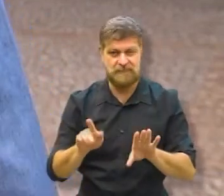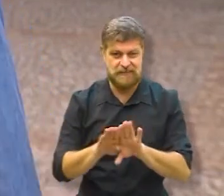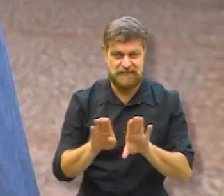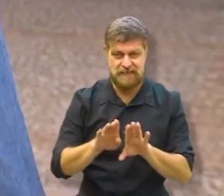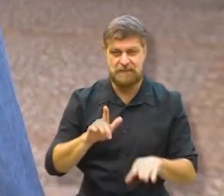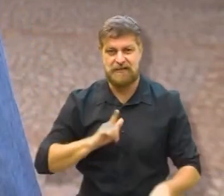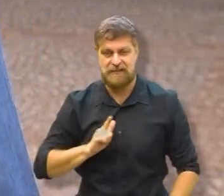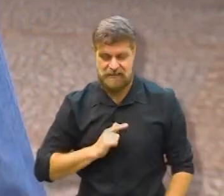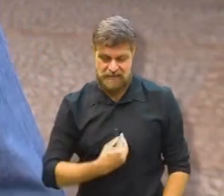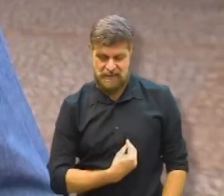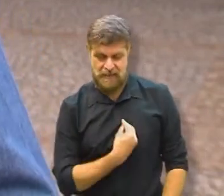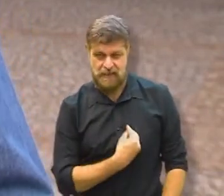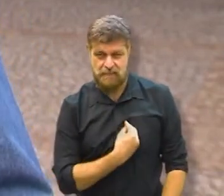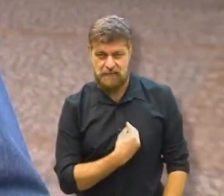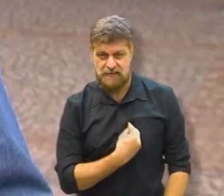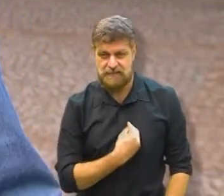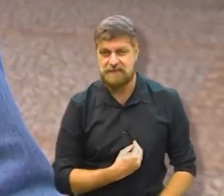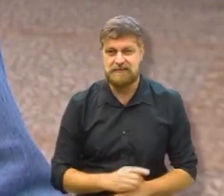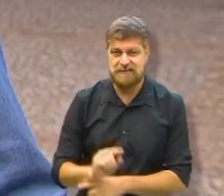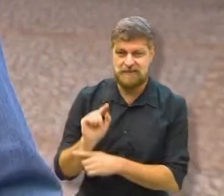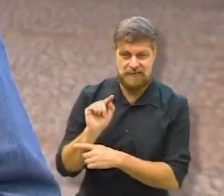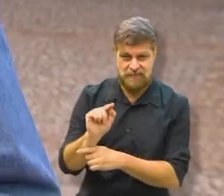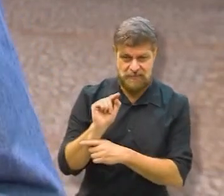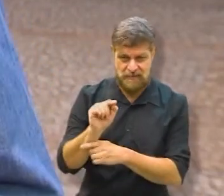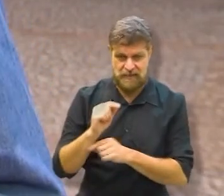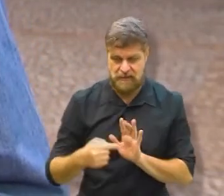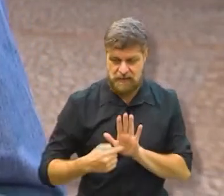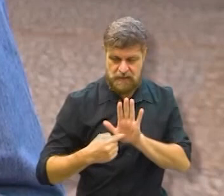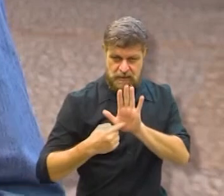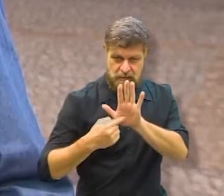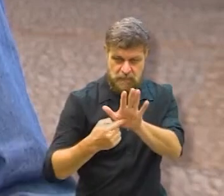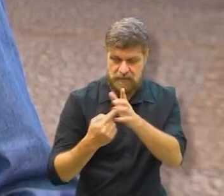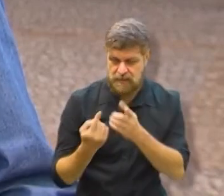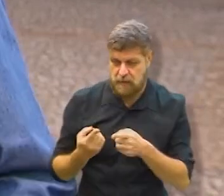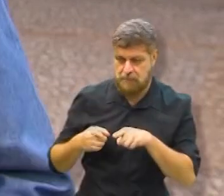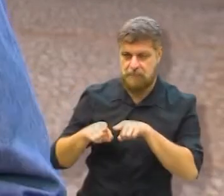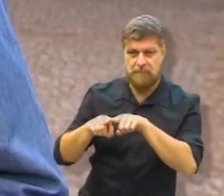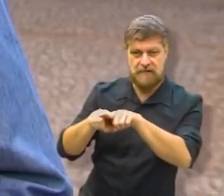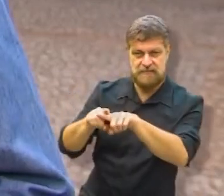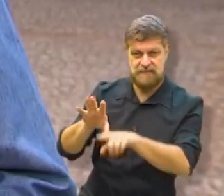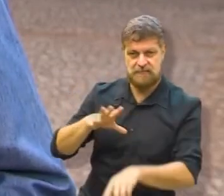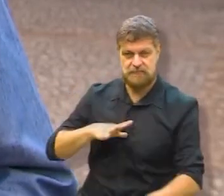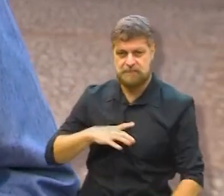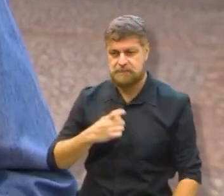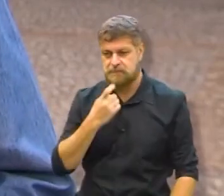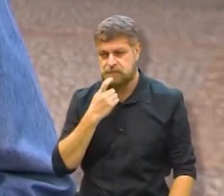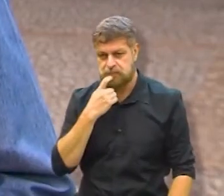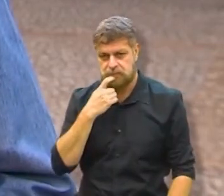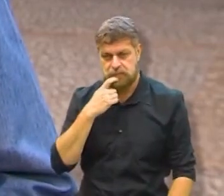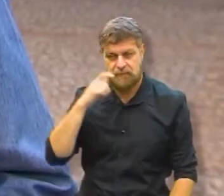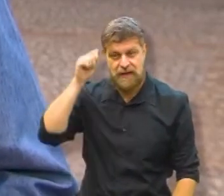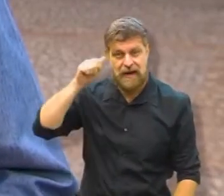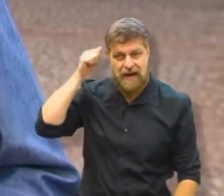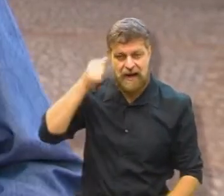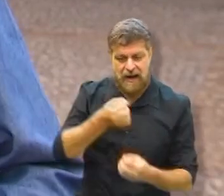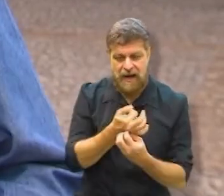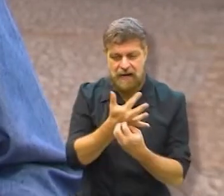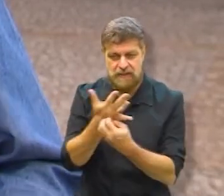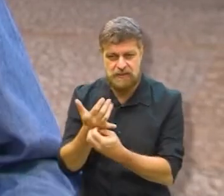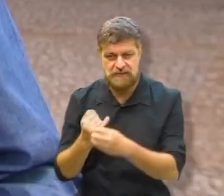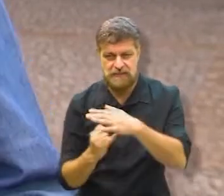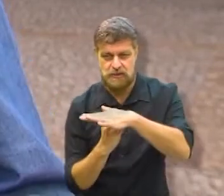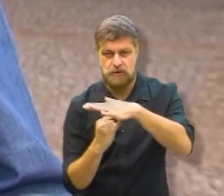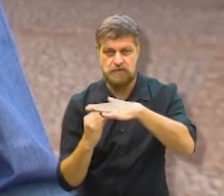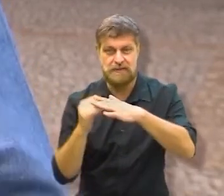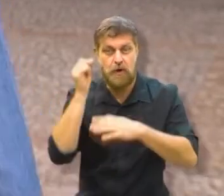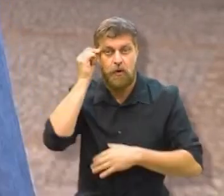muito diversificada e que contam com a participação e a execução de parceiros de Campinas, que são